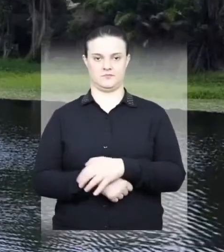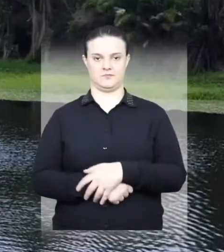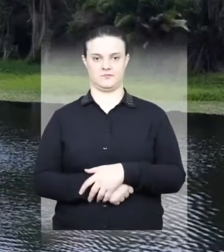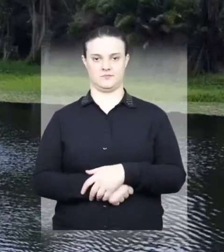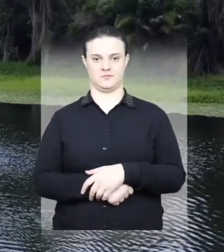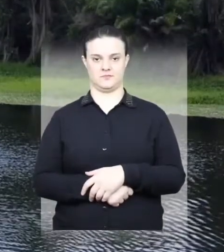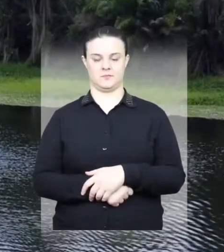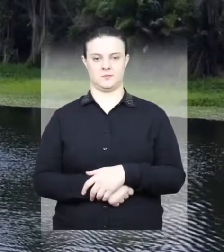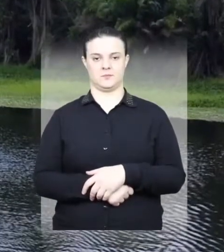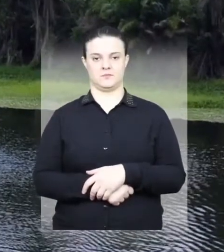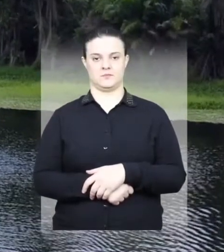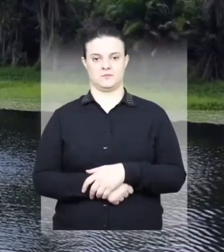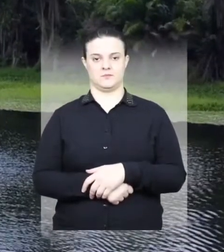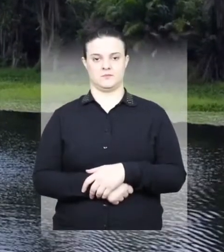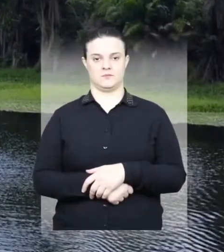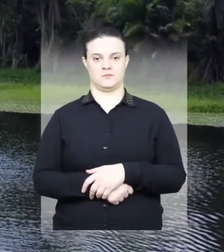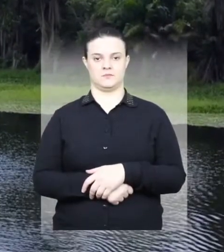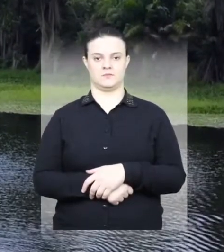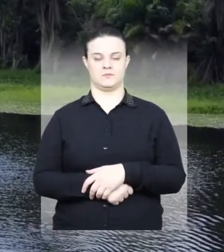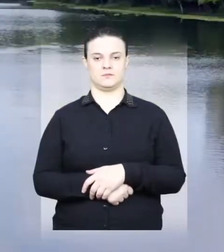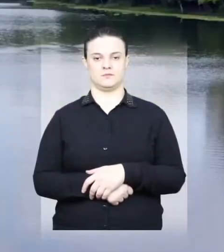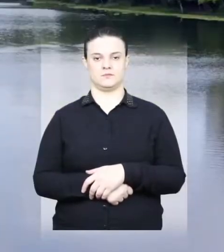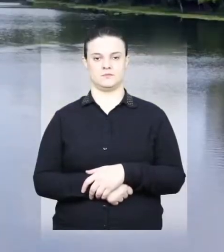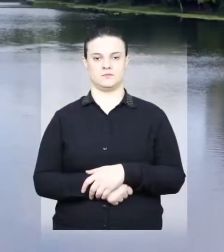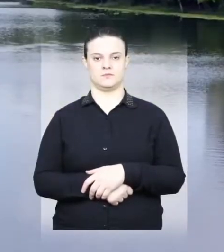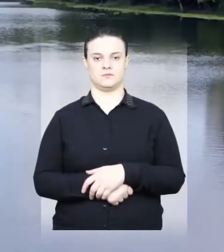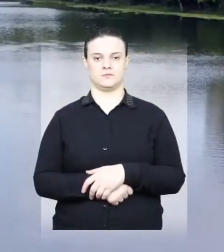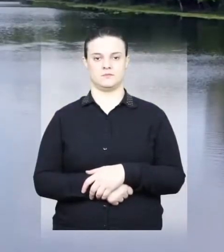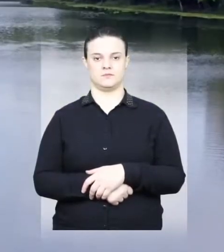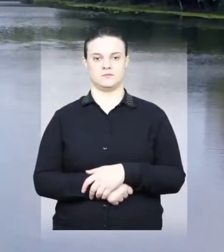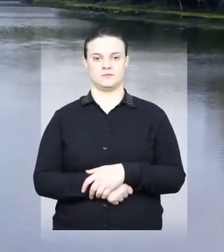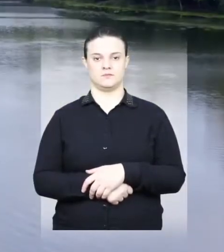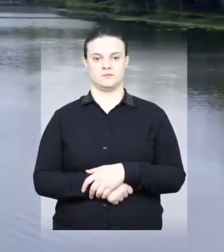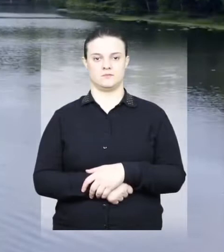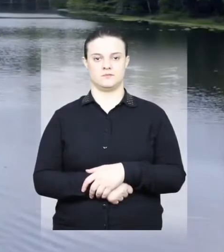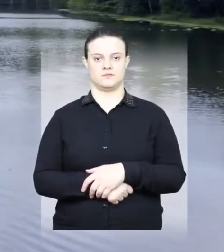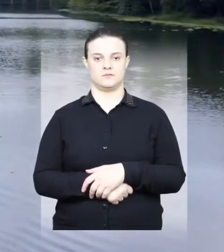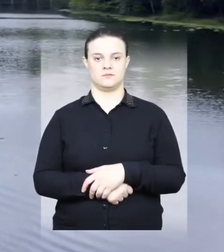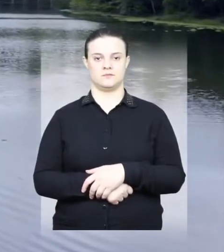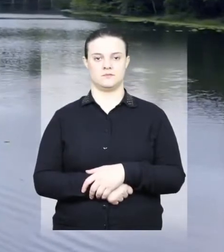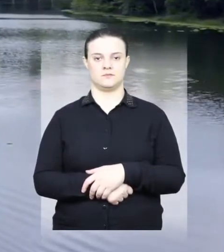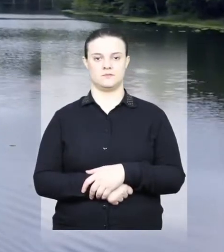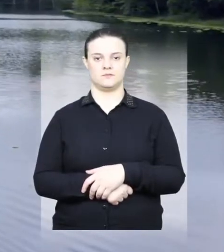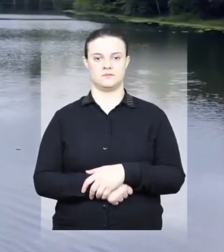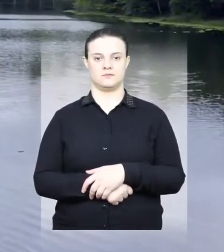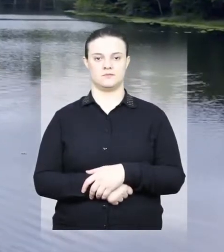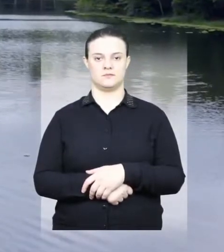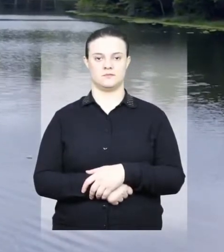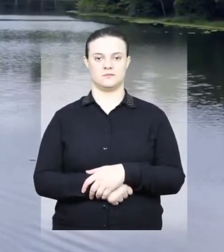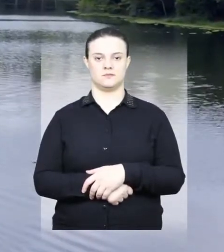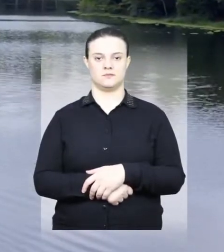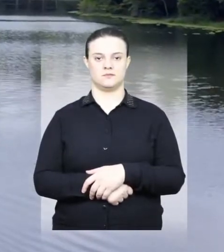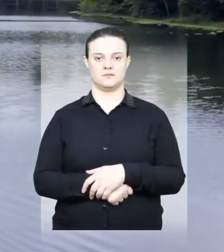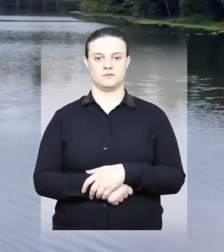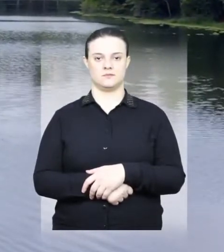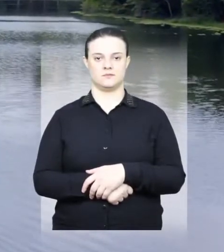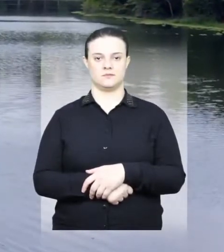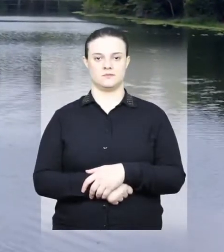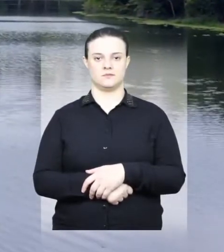Nayara em uma canoa remando. Ela tem cabelos castanhos comprido, preso em coque, usa óculos escuros e camiseta branca.